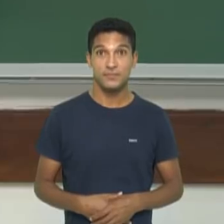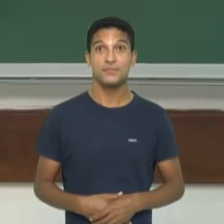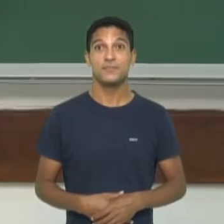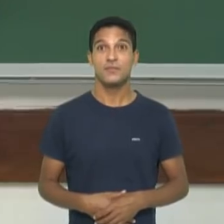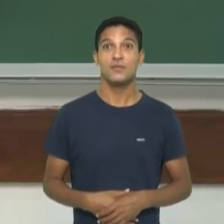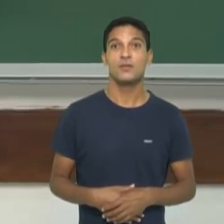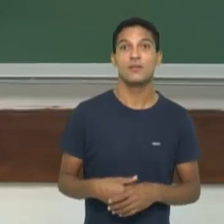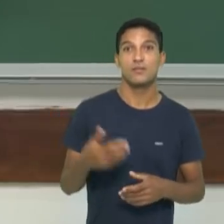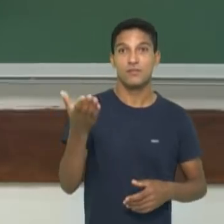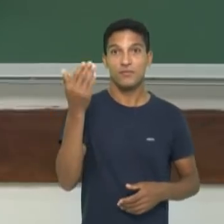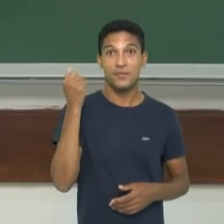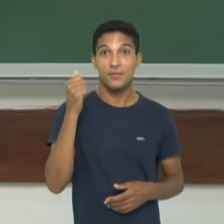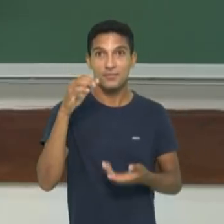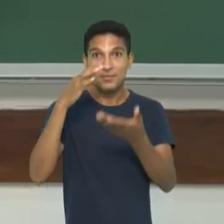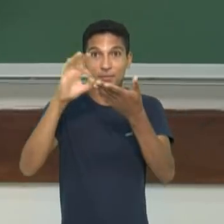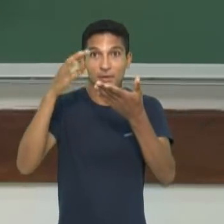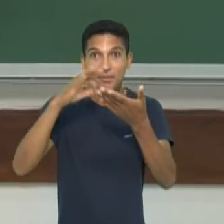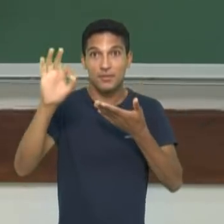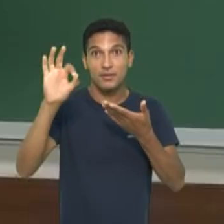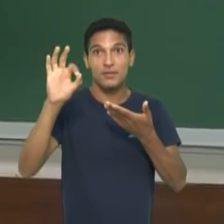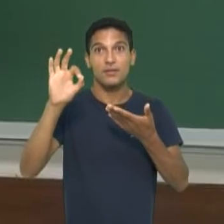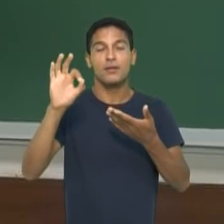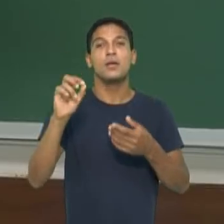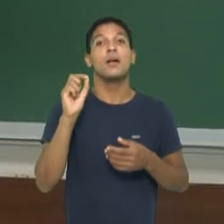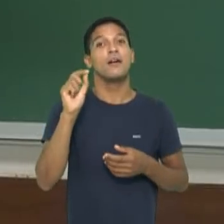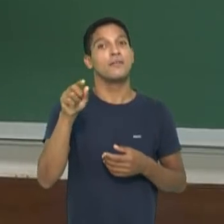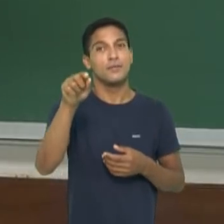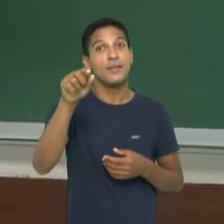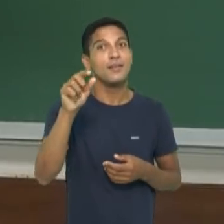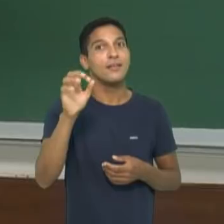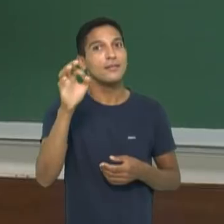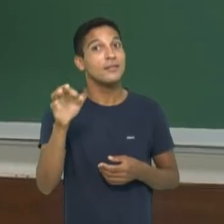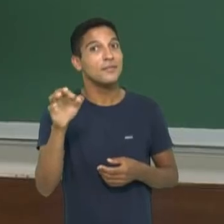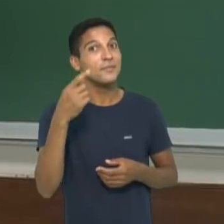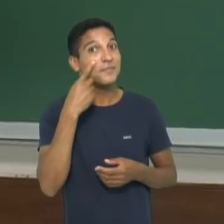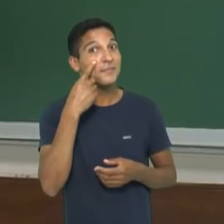Então, vamos corrigir? Quem será que acertou dessa vez?